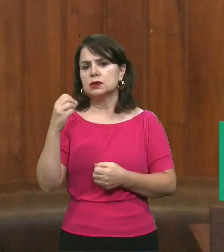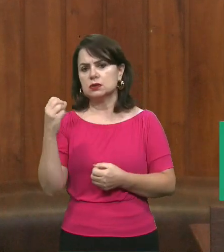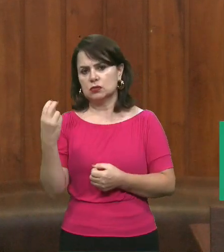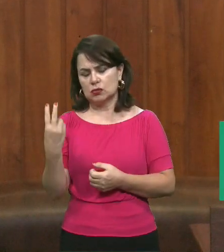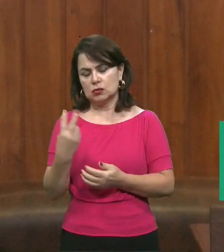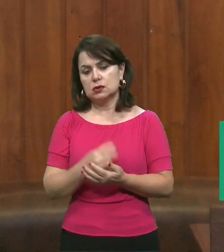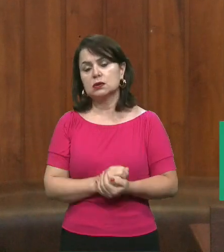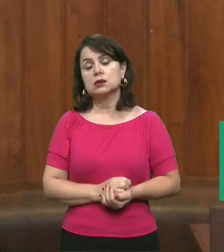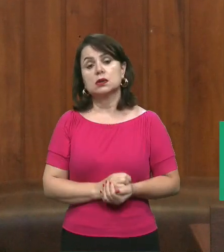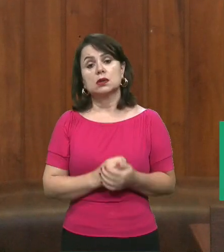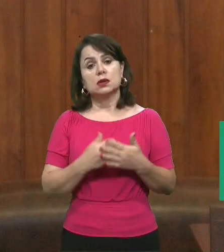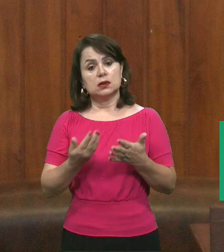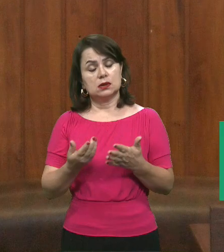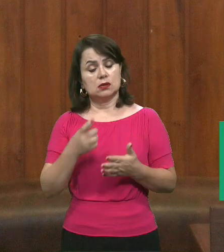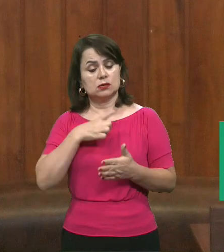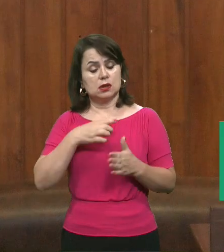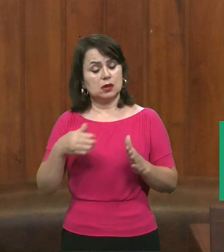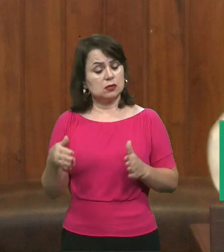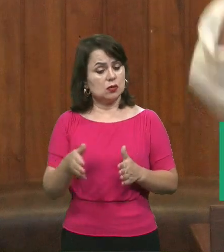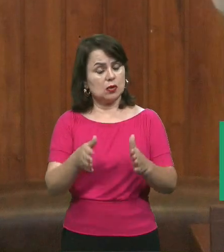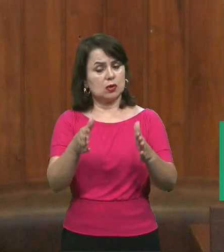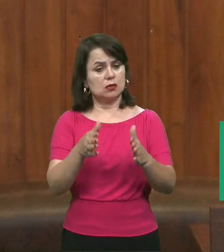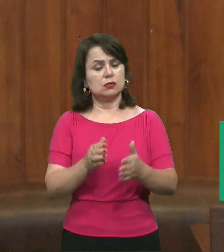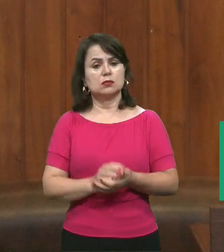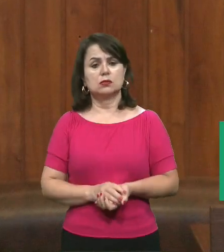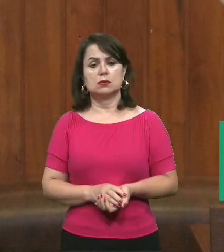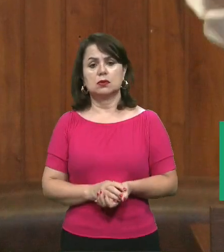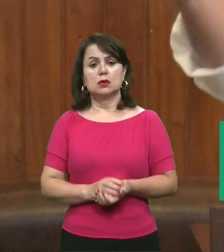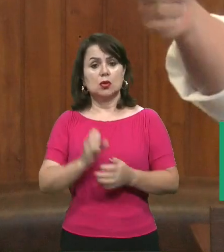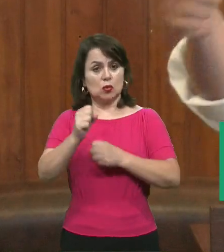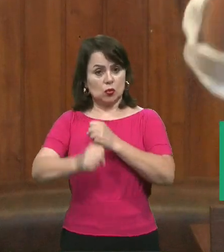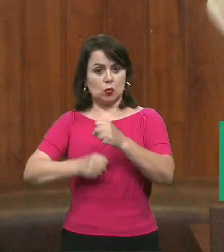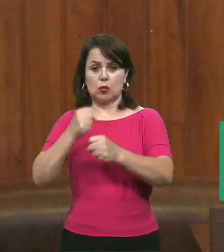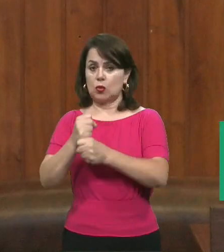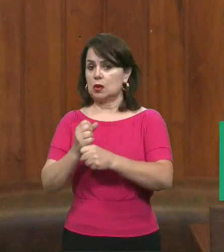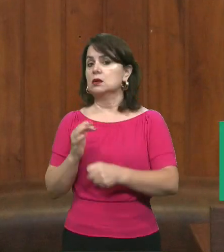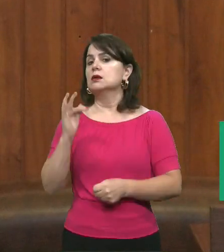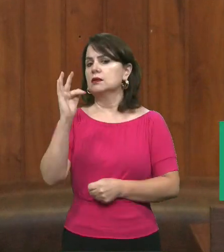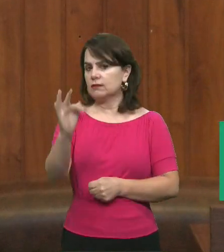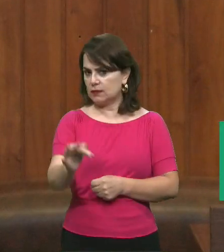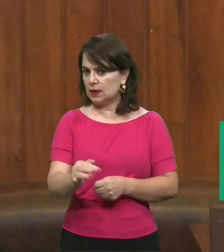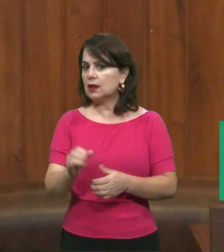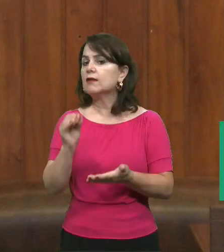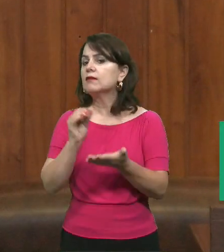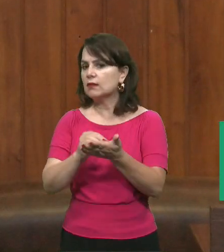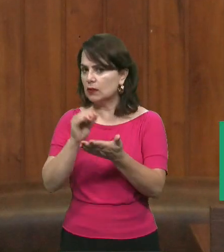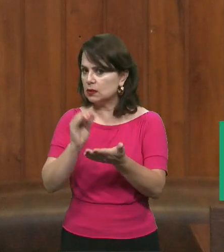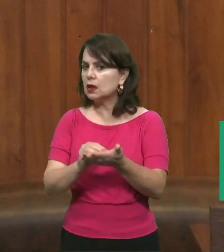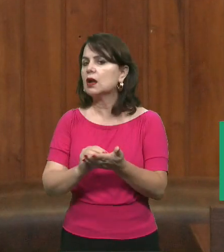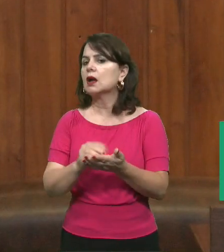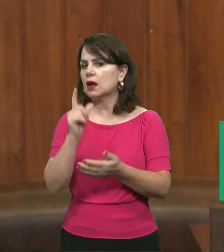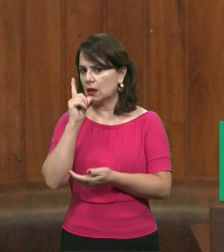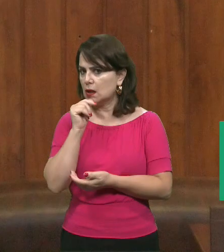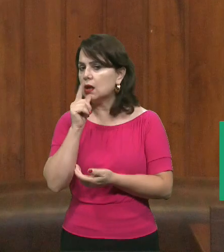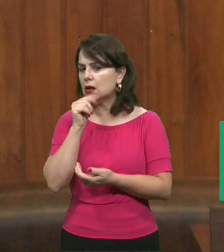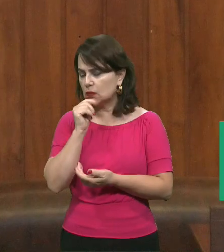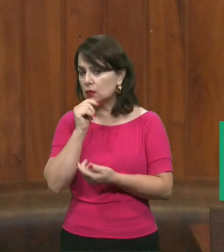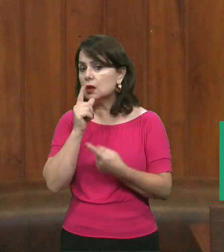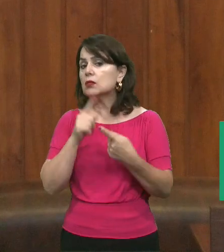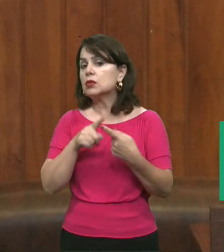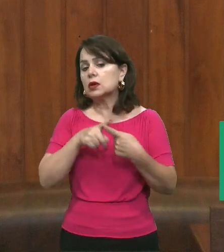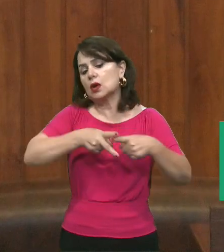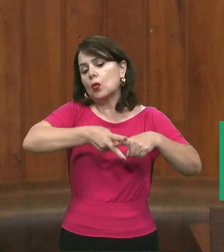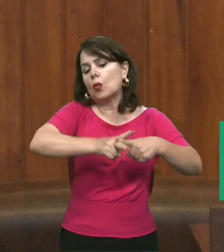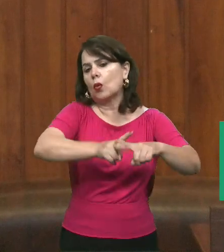barragem do Córrego do Arrependido, não tem água. E o ano que vem vai faltar água, porque a barragem do Córrego do Arrependido não recebeu